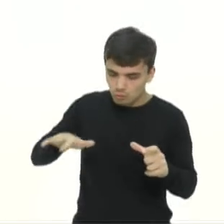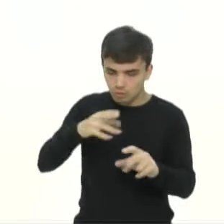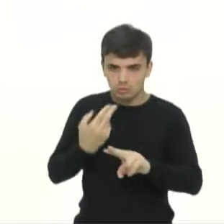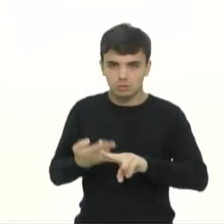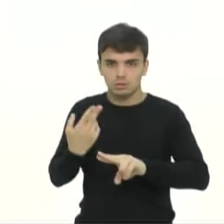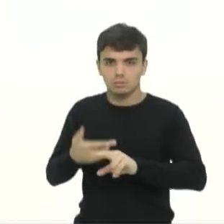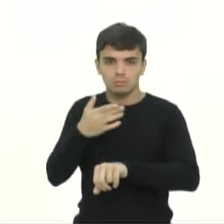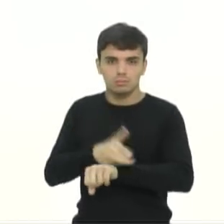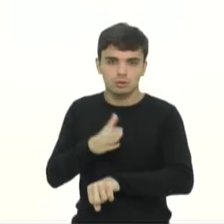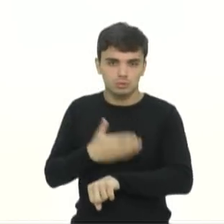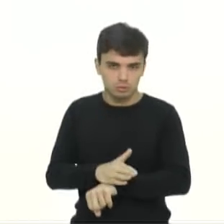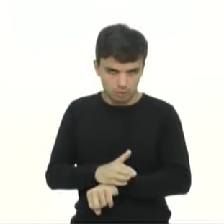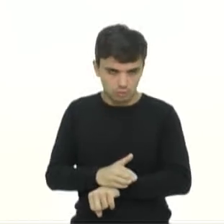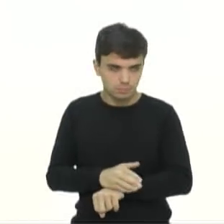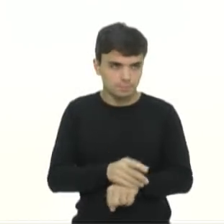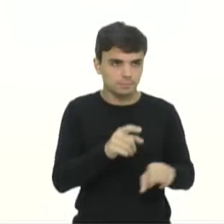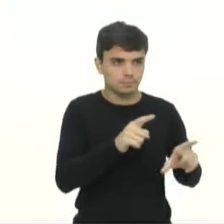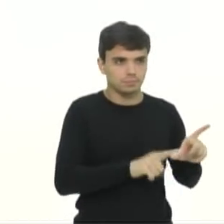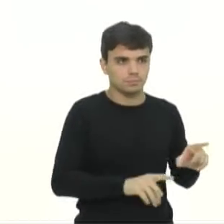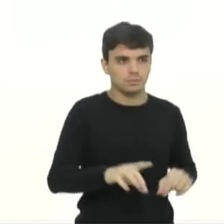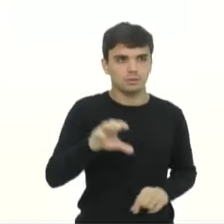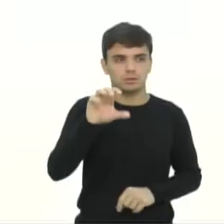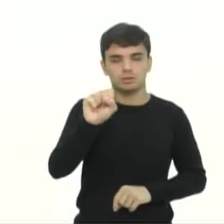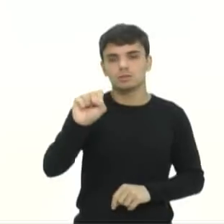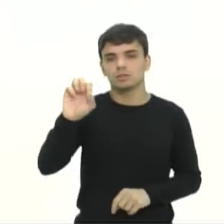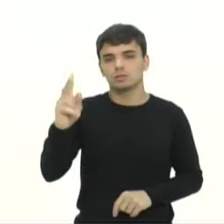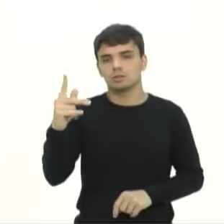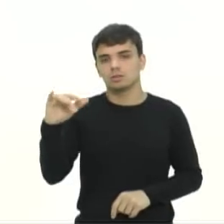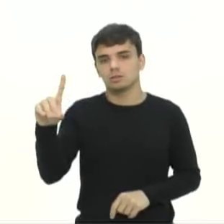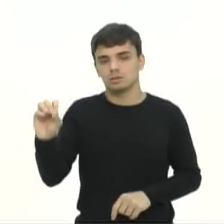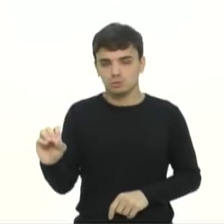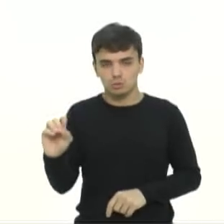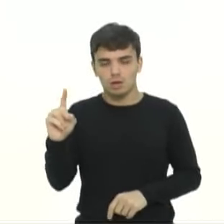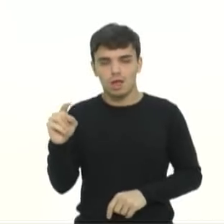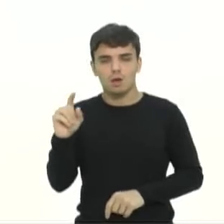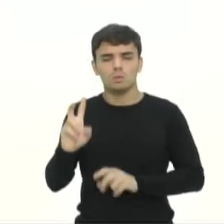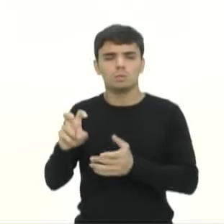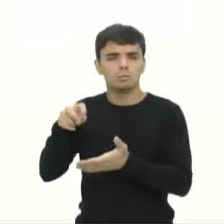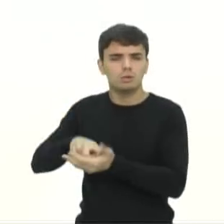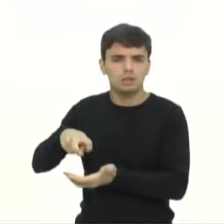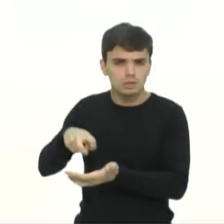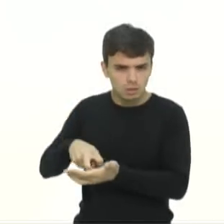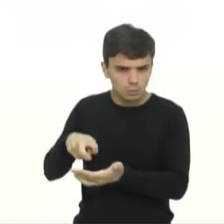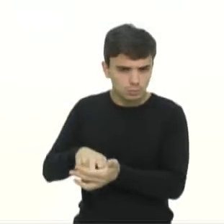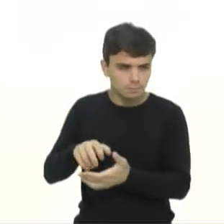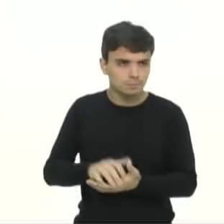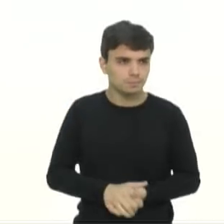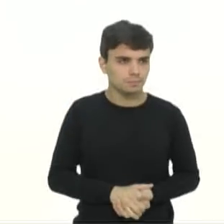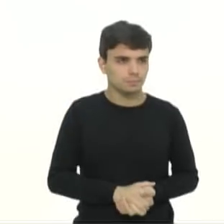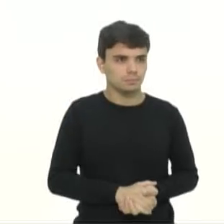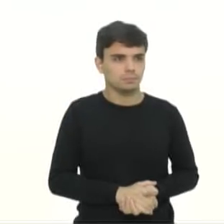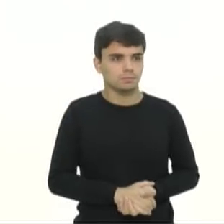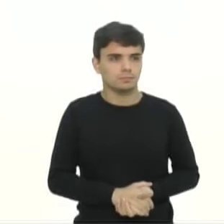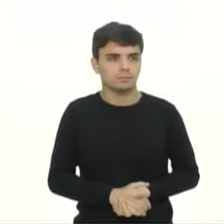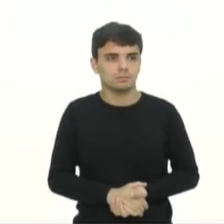judô, né? O shido é uma punição, geralmente aplicada por falta de competitividade.